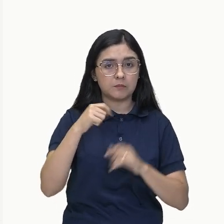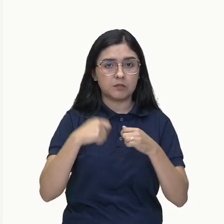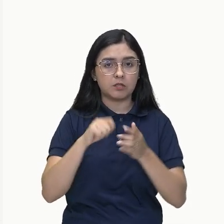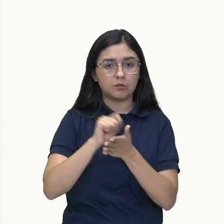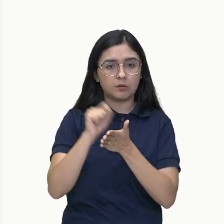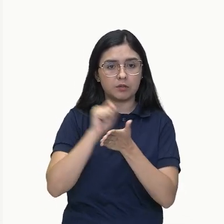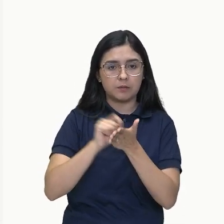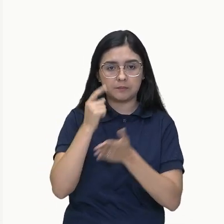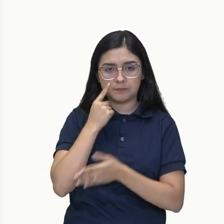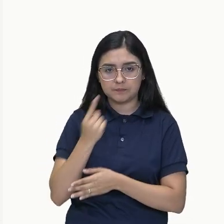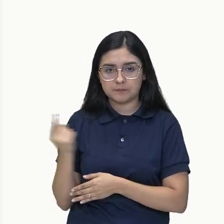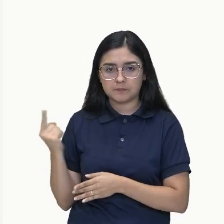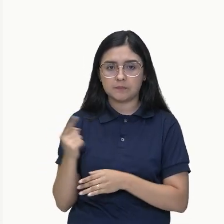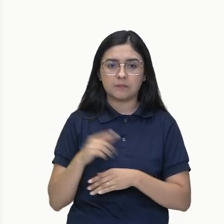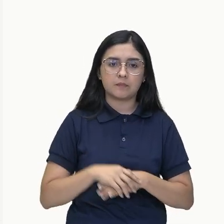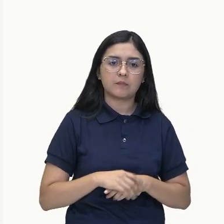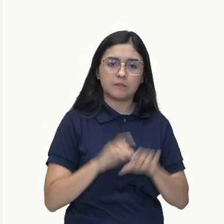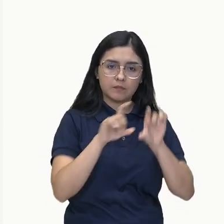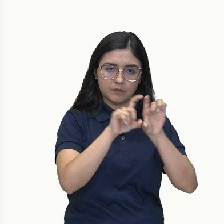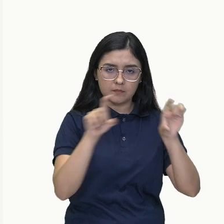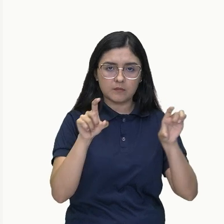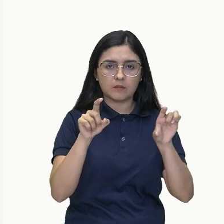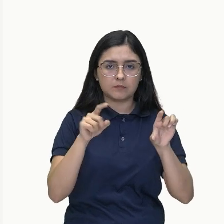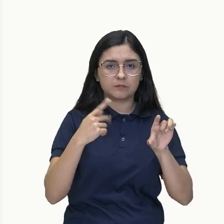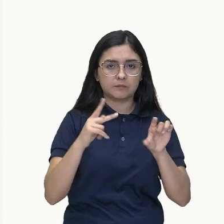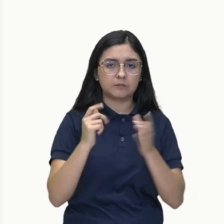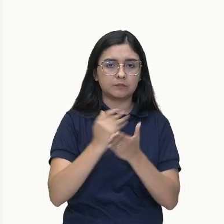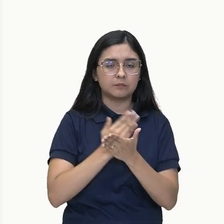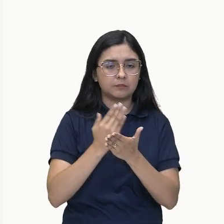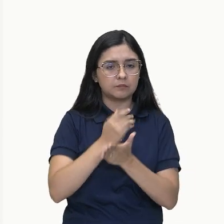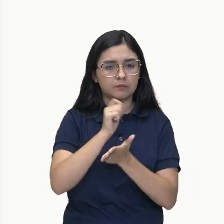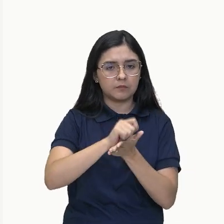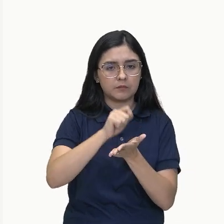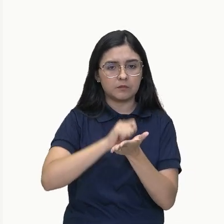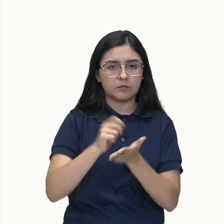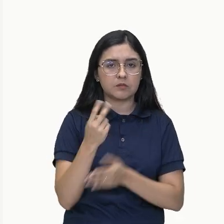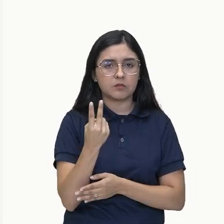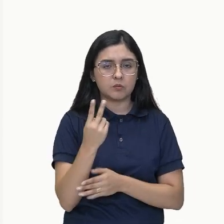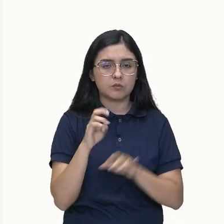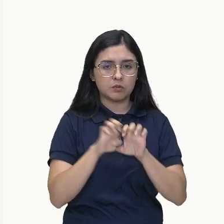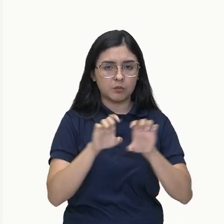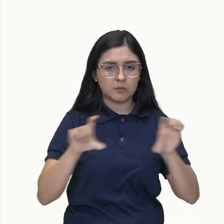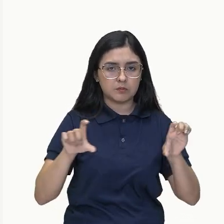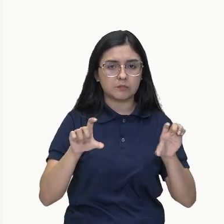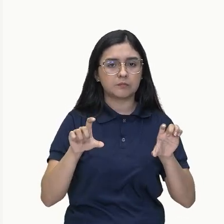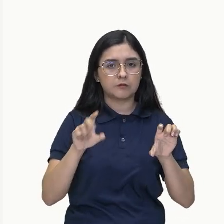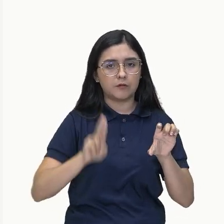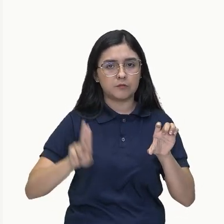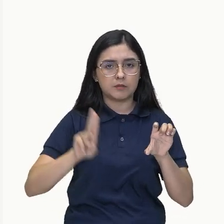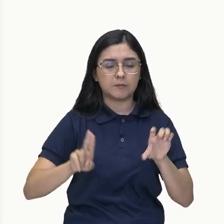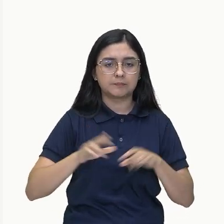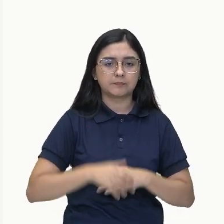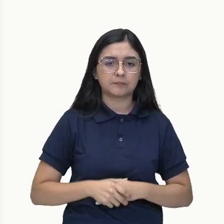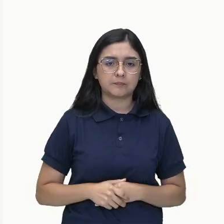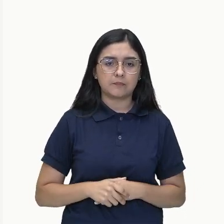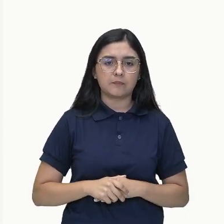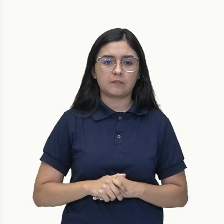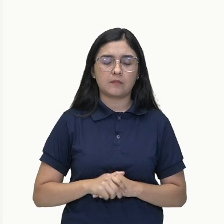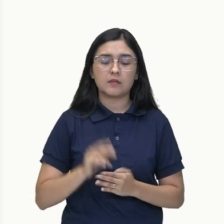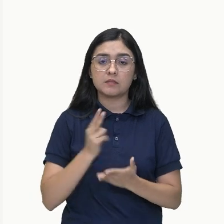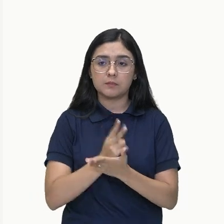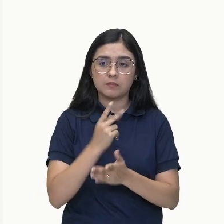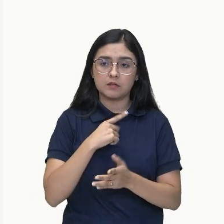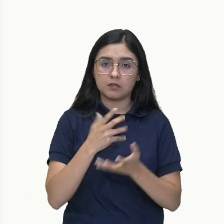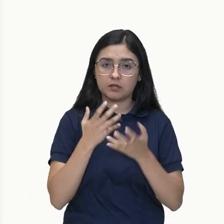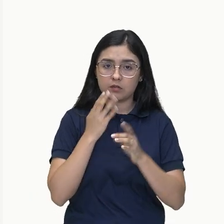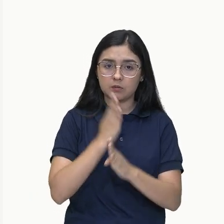tá? Escreve no teu caderno aí essas duas equações que a gente vai utilizá-las. Quando eu quiser encontrar